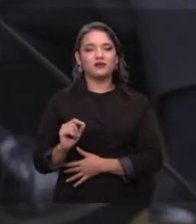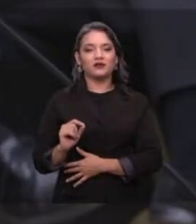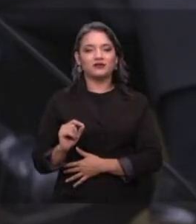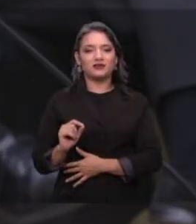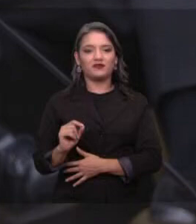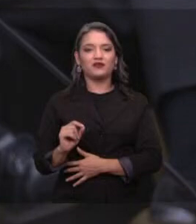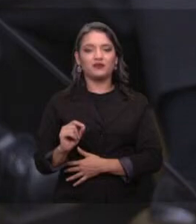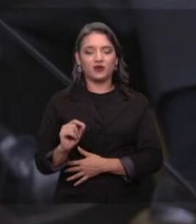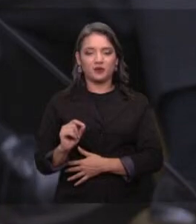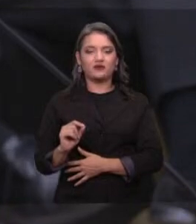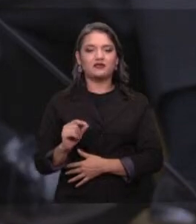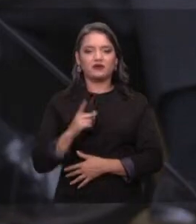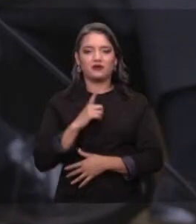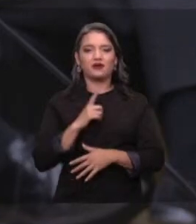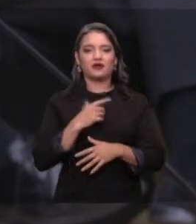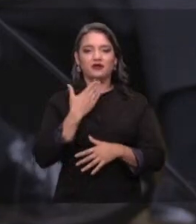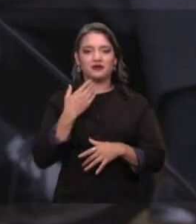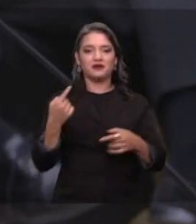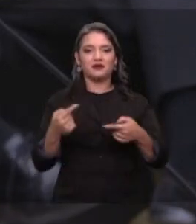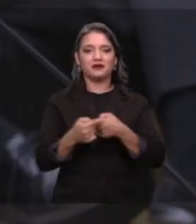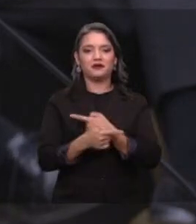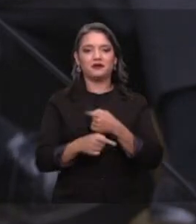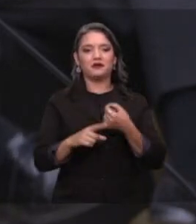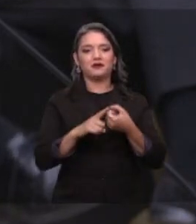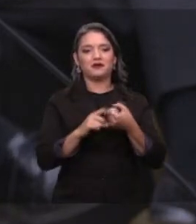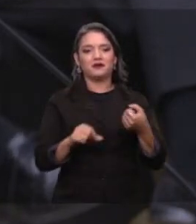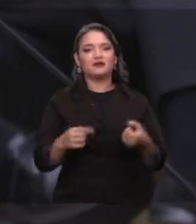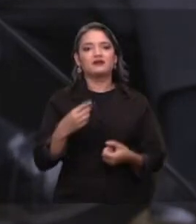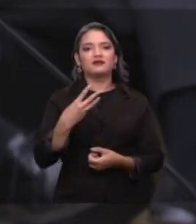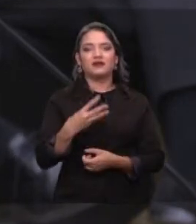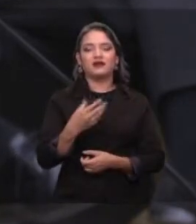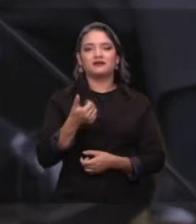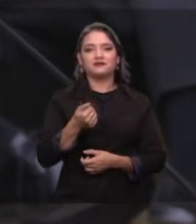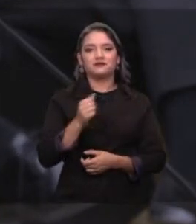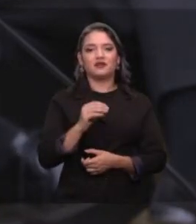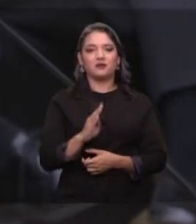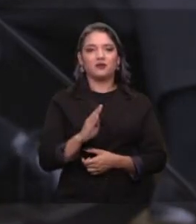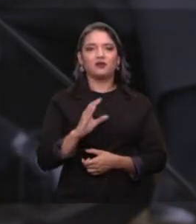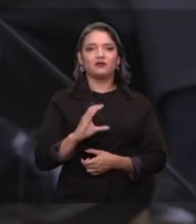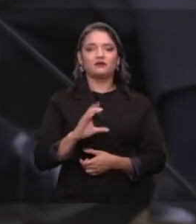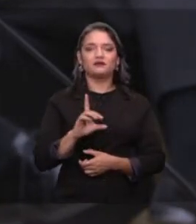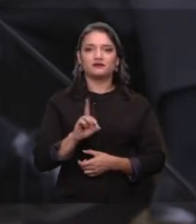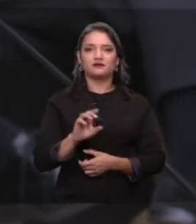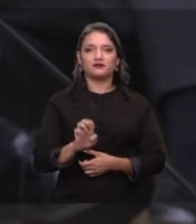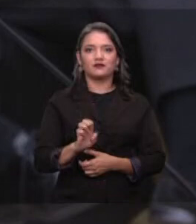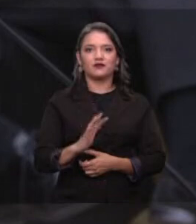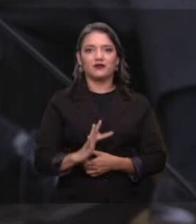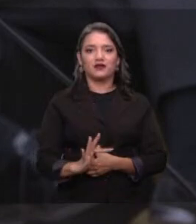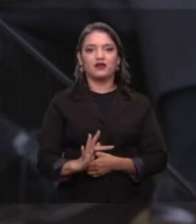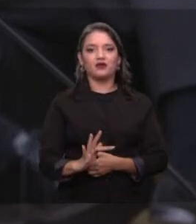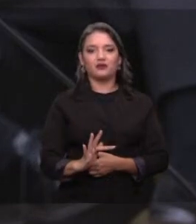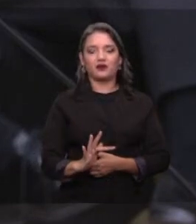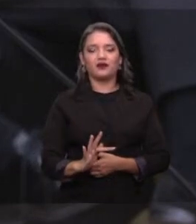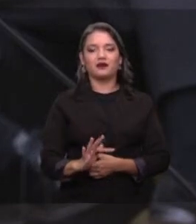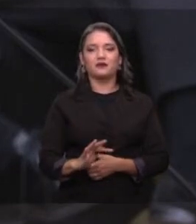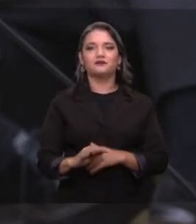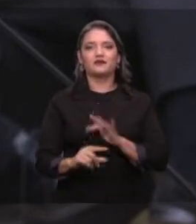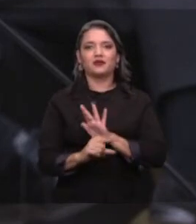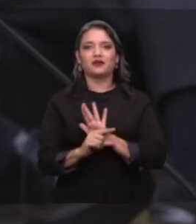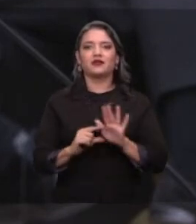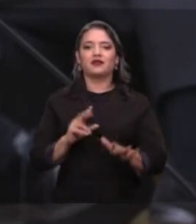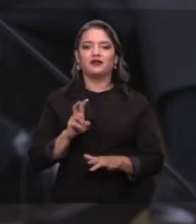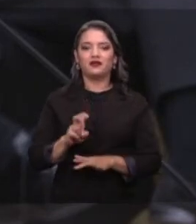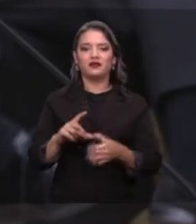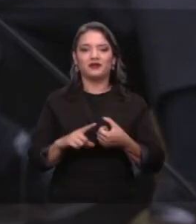a inconstitucionalidade dos artigos 3º A, B, C, D, E e F e do parágrafo 5º